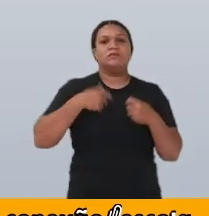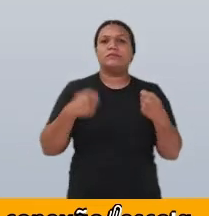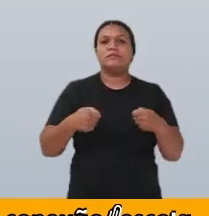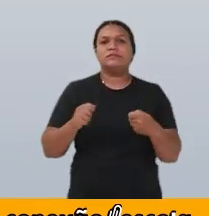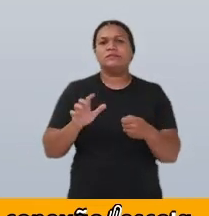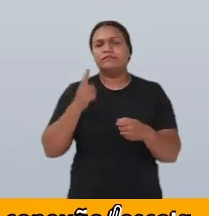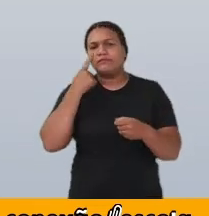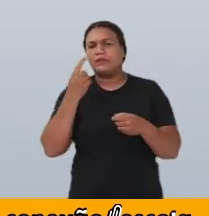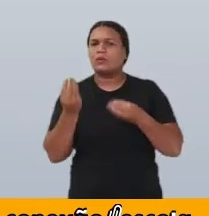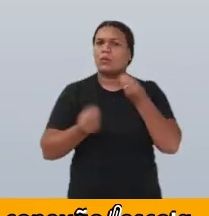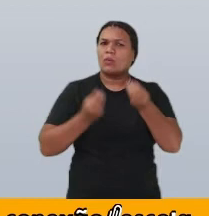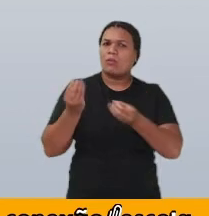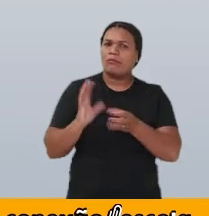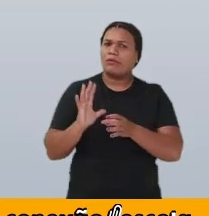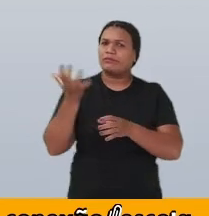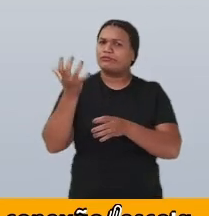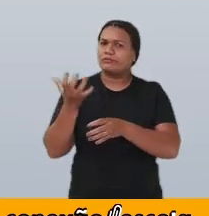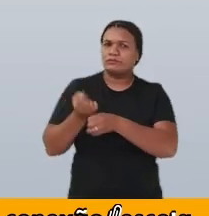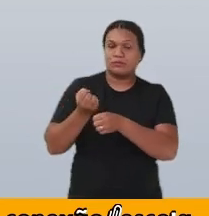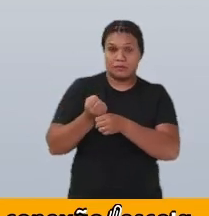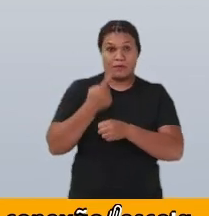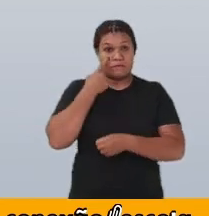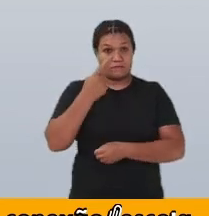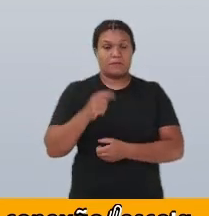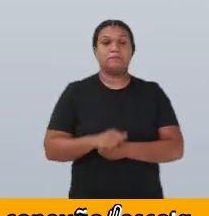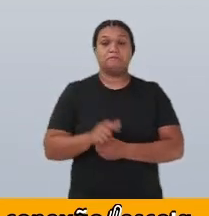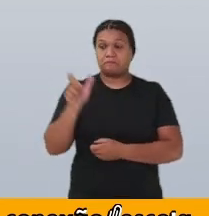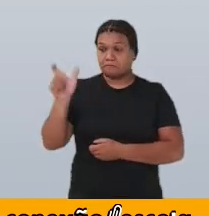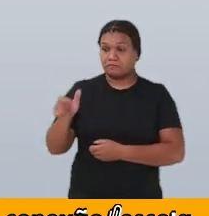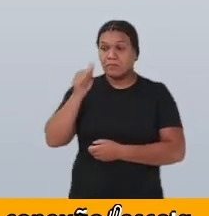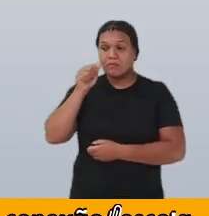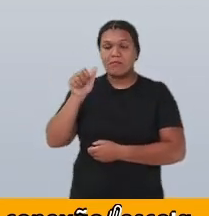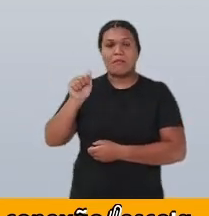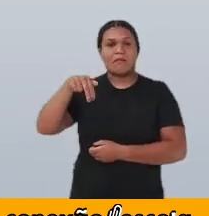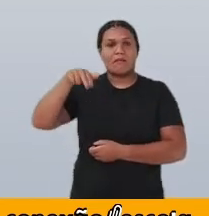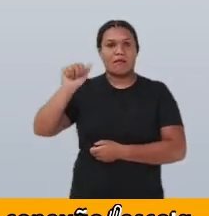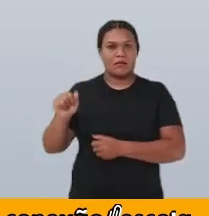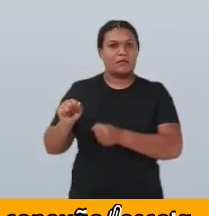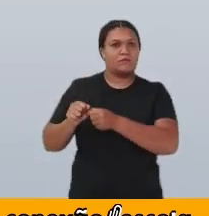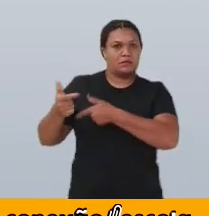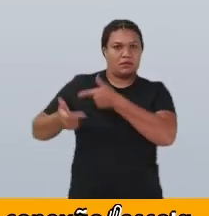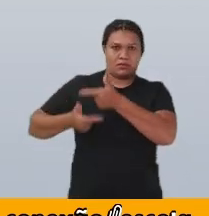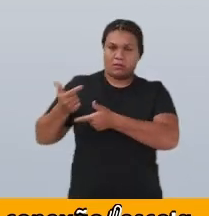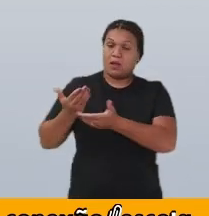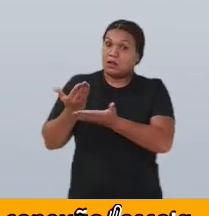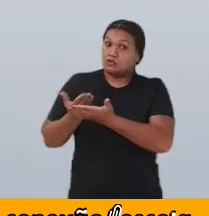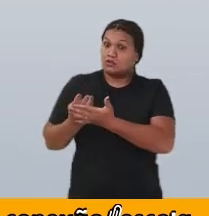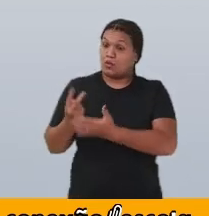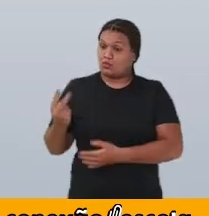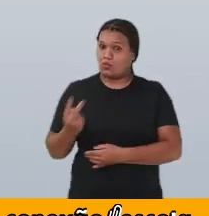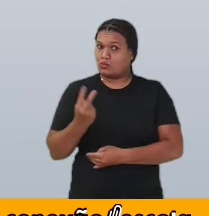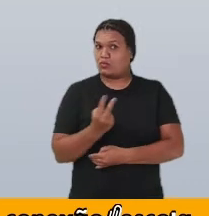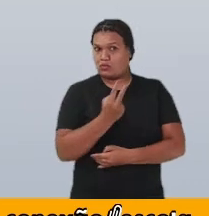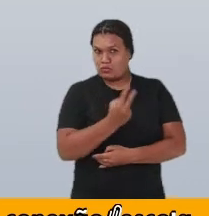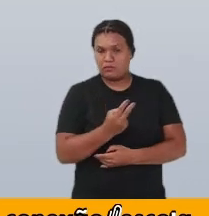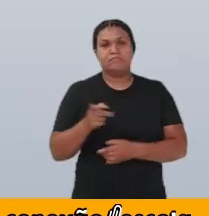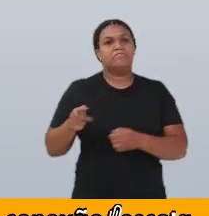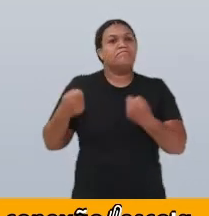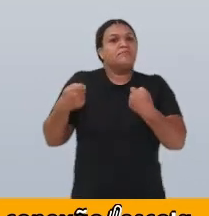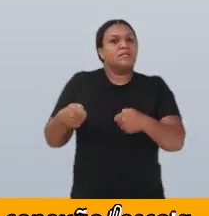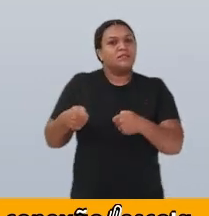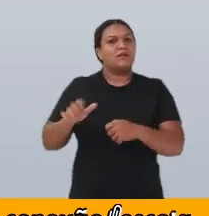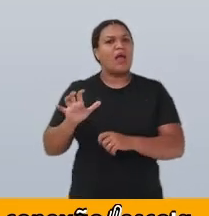seguinte situação. Ana vai fazer um trabalho escolar em dupla e, para isso, precisa